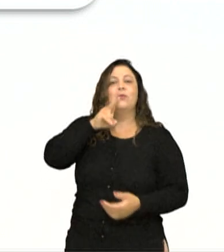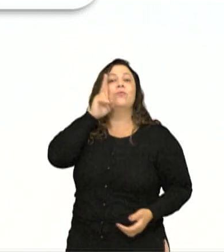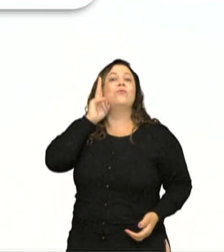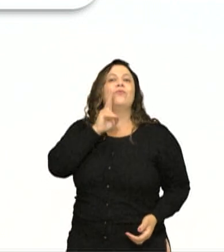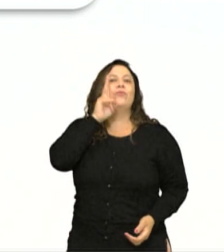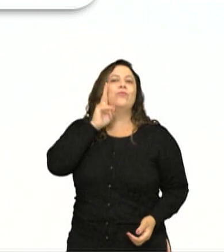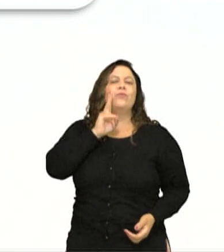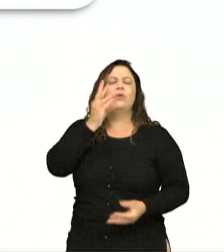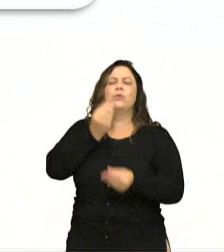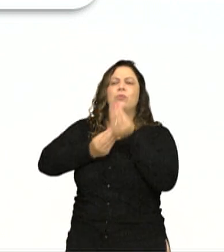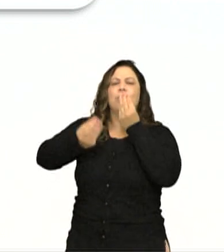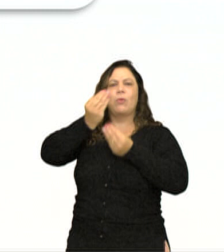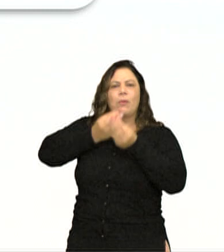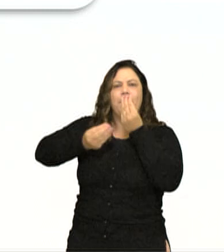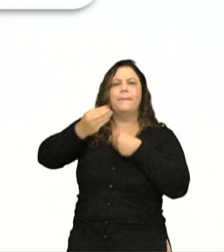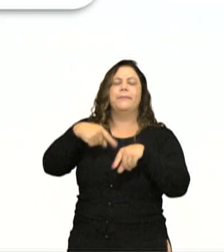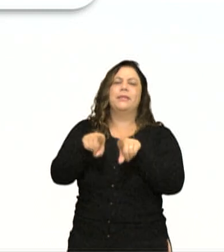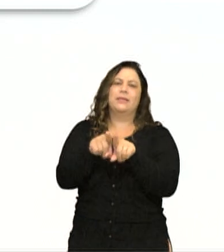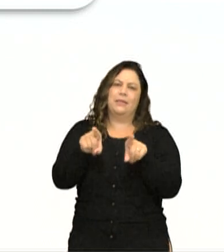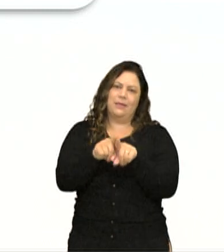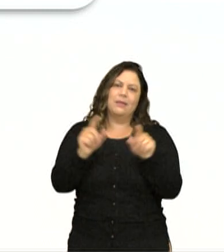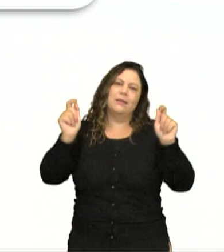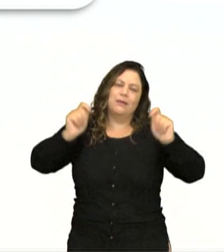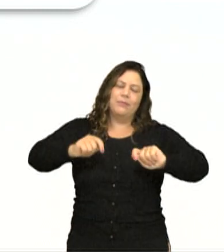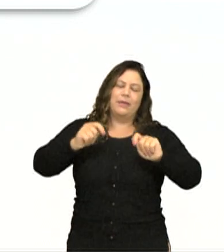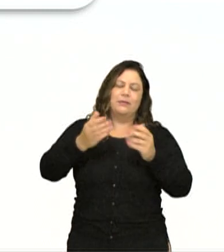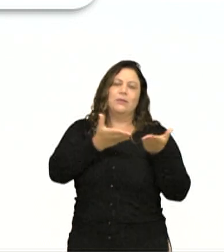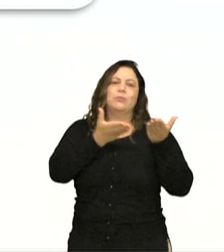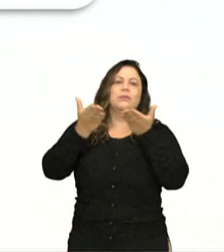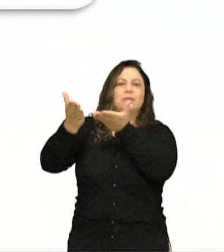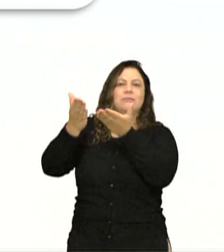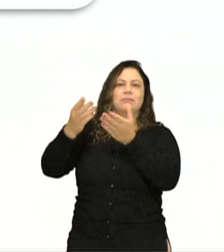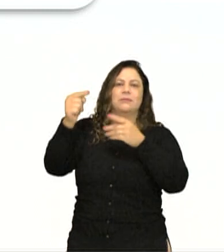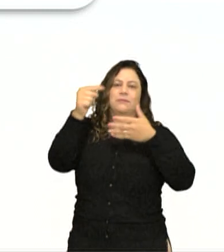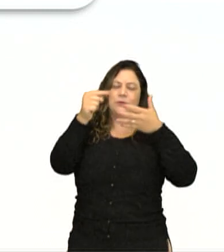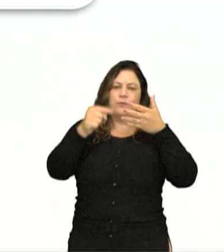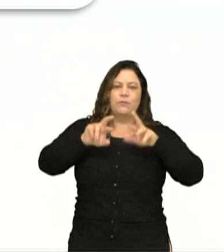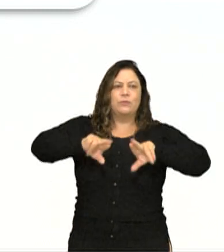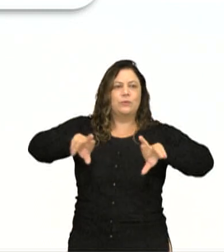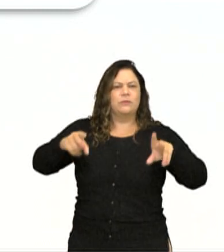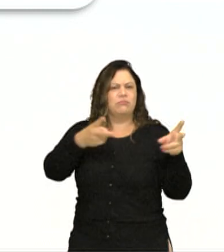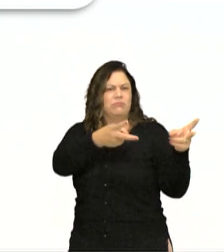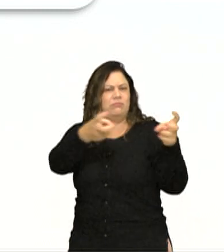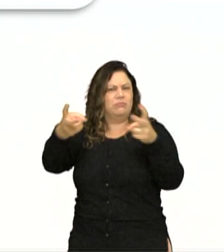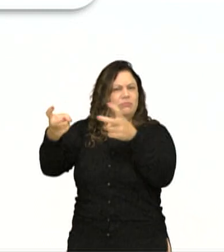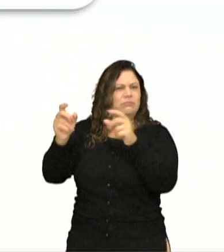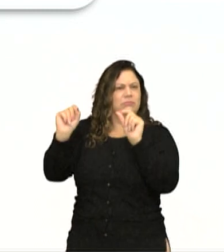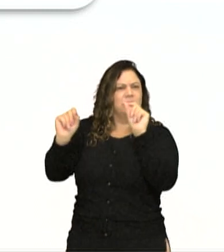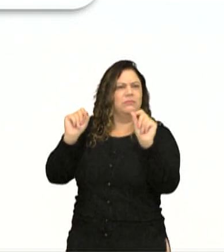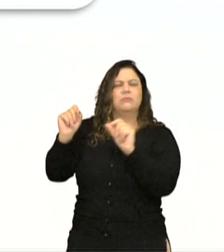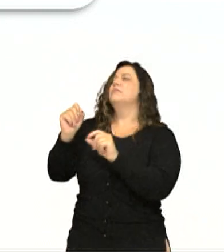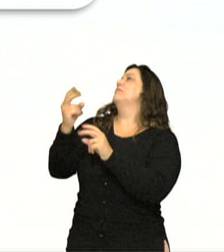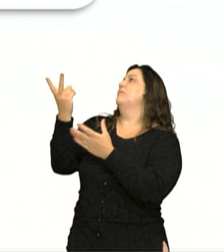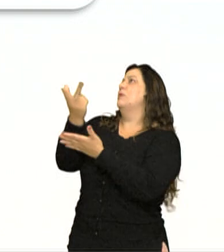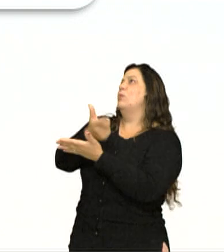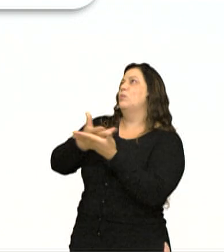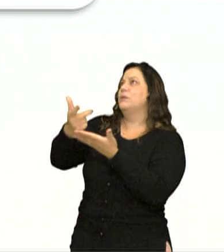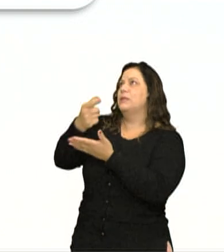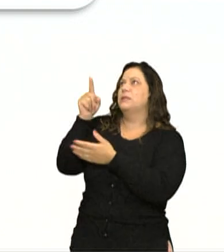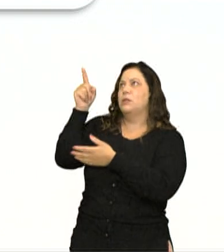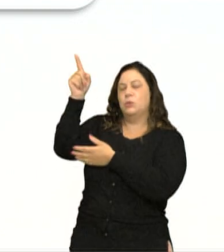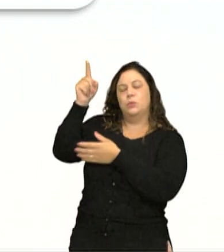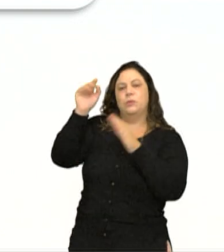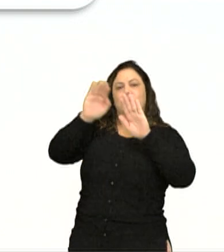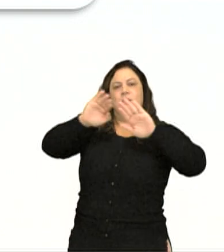isso, sua forma correspondia à função para que eram destinadas, né? Se vocês observarem também ali o desenho feito ali no